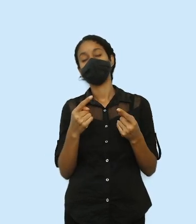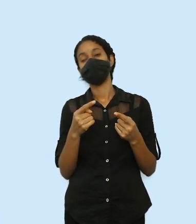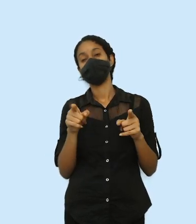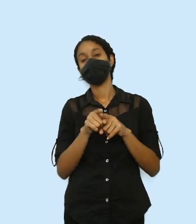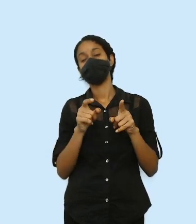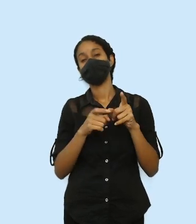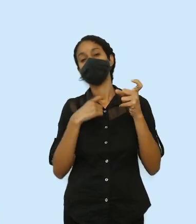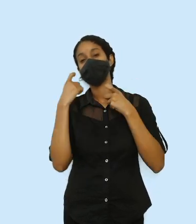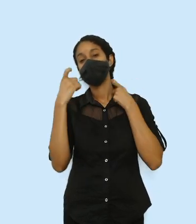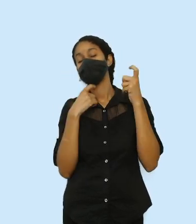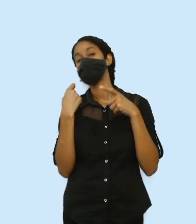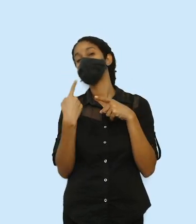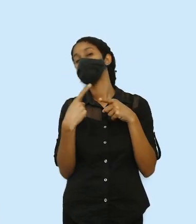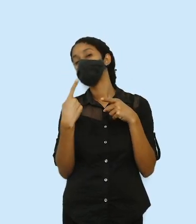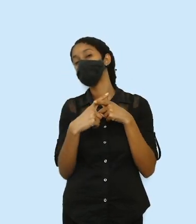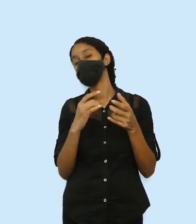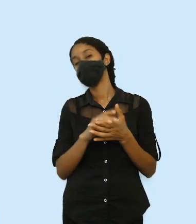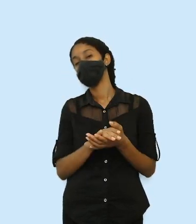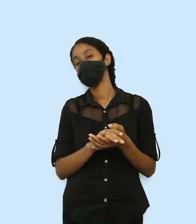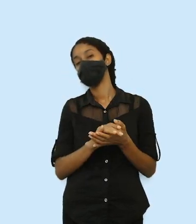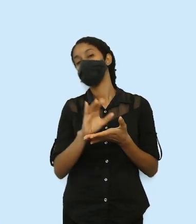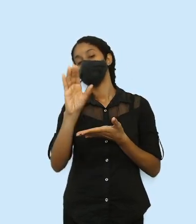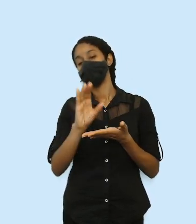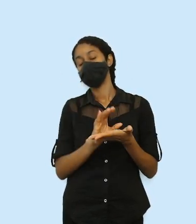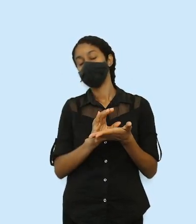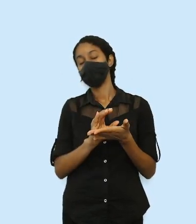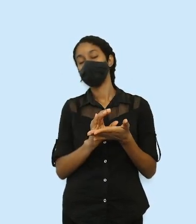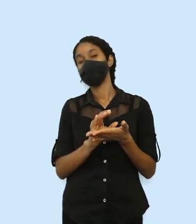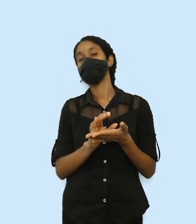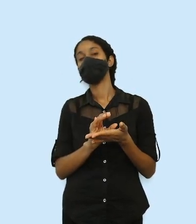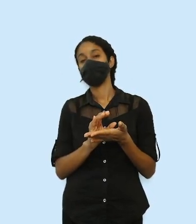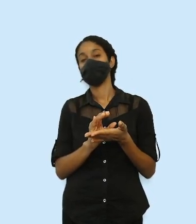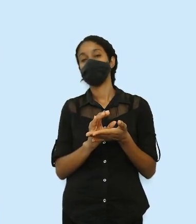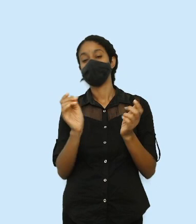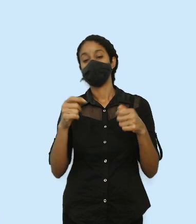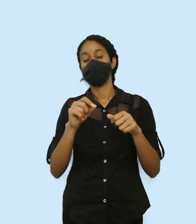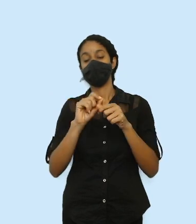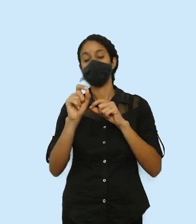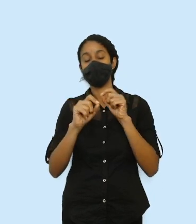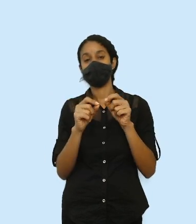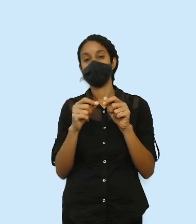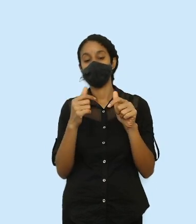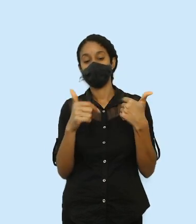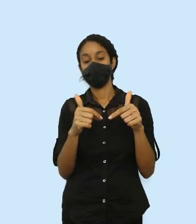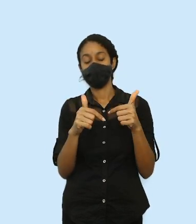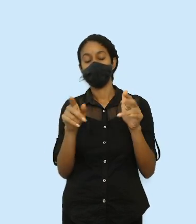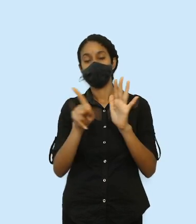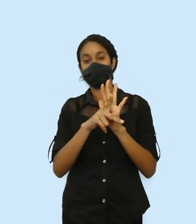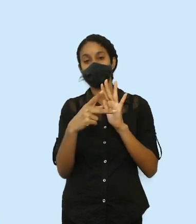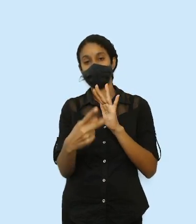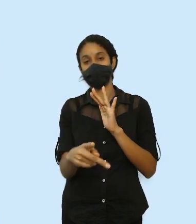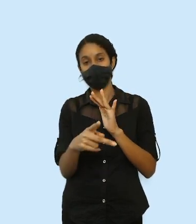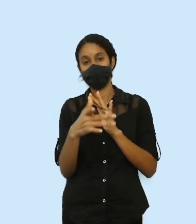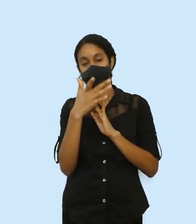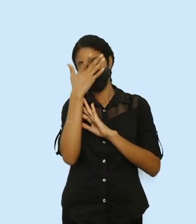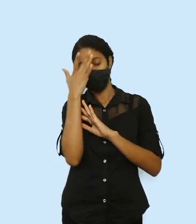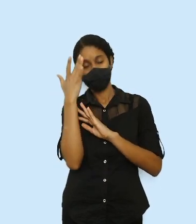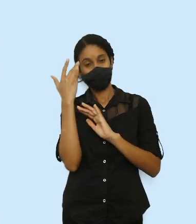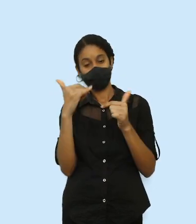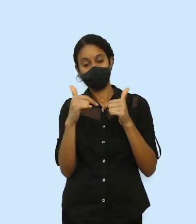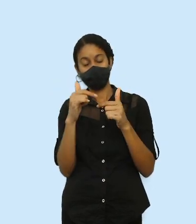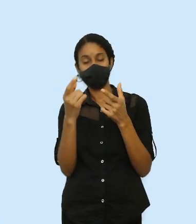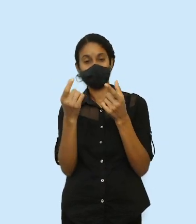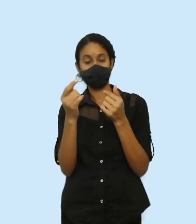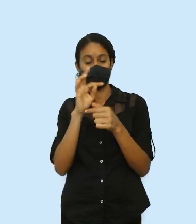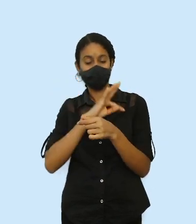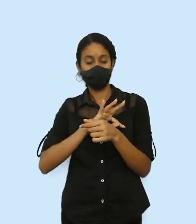também preocupa. Porque investimento de uma empresa também pode ser geração de mão de obra barata para essa própria empresa. É quando eu chego para um monte de